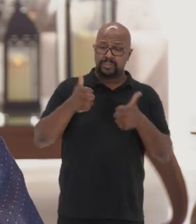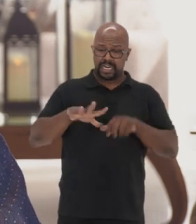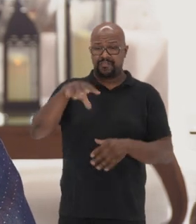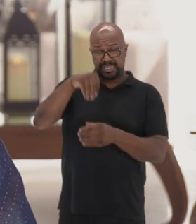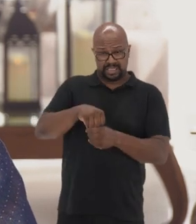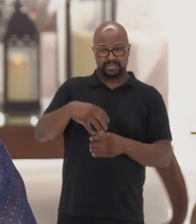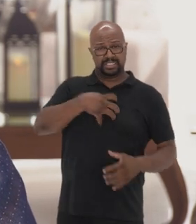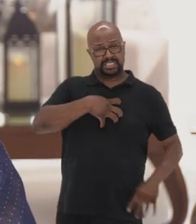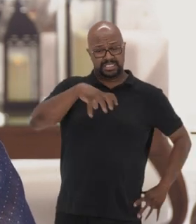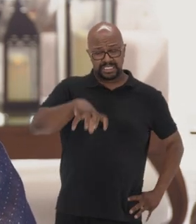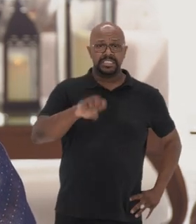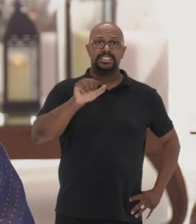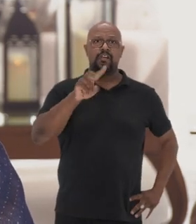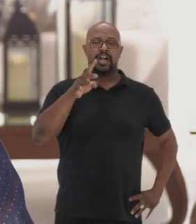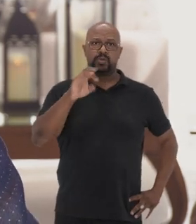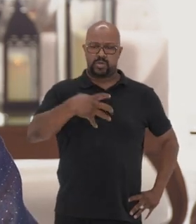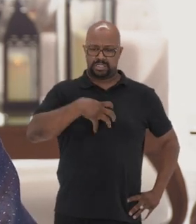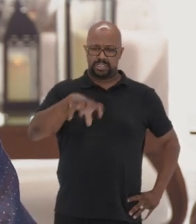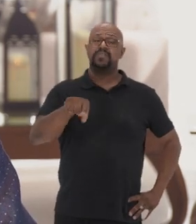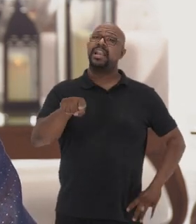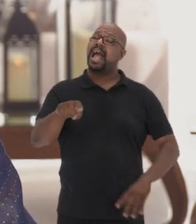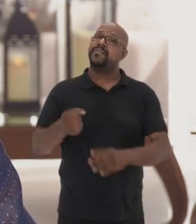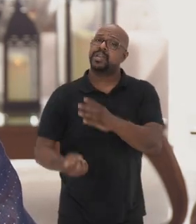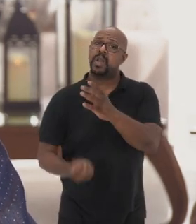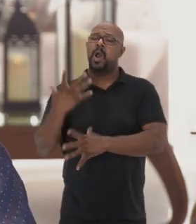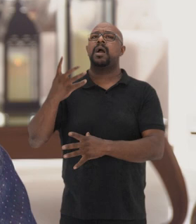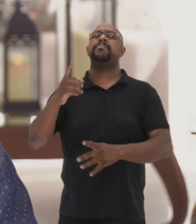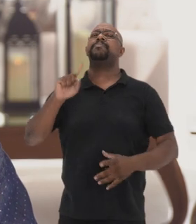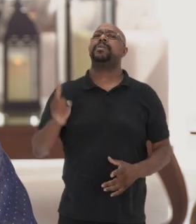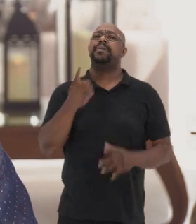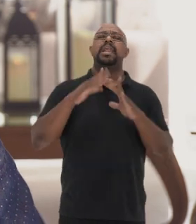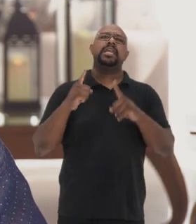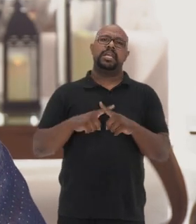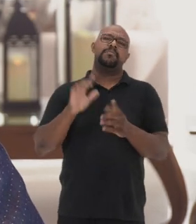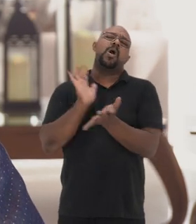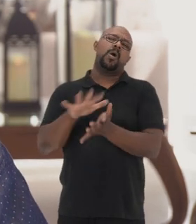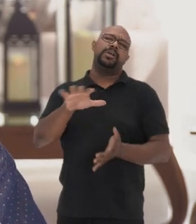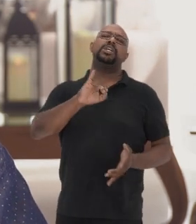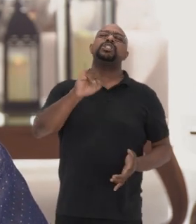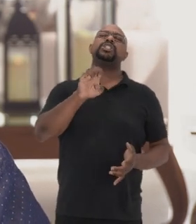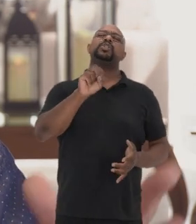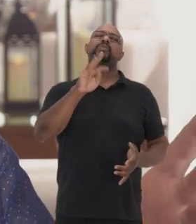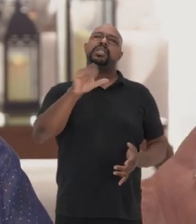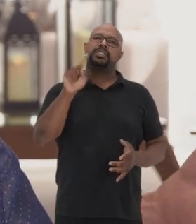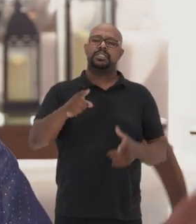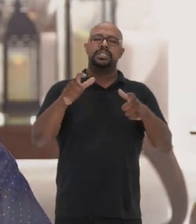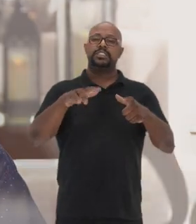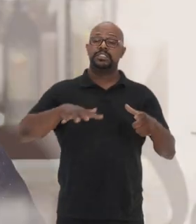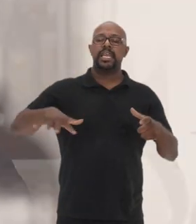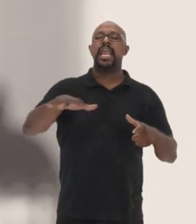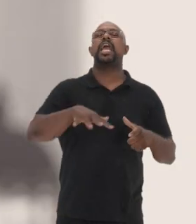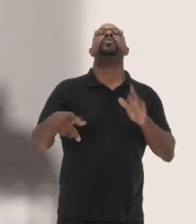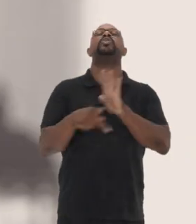Salvador é lá também que foi construída a primeira igreja pela companhia dos Jesuítas o local era conhecido como Terreiro de